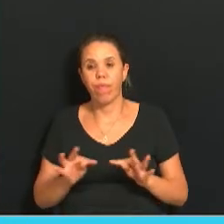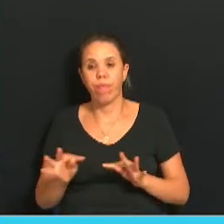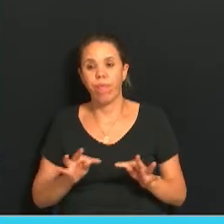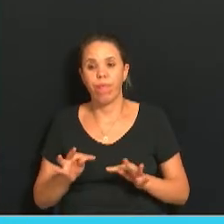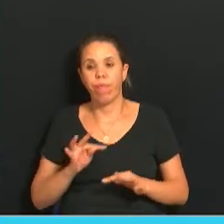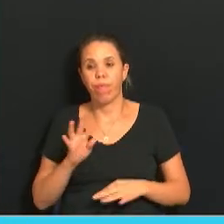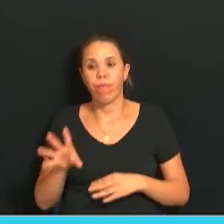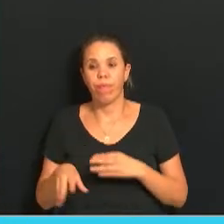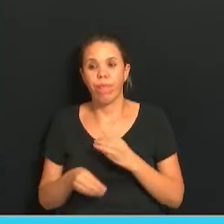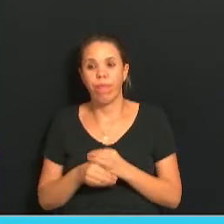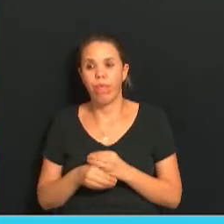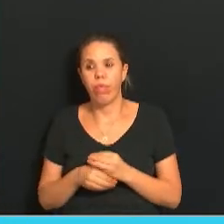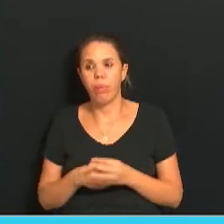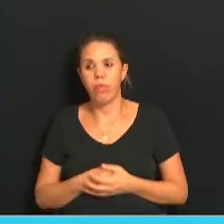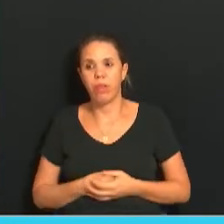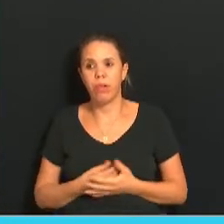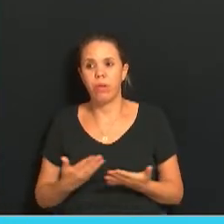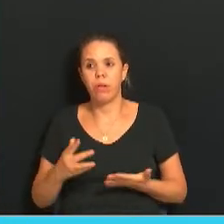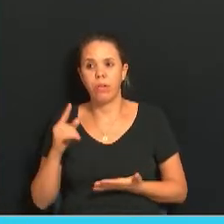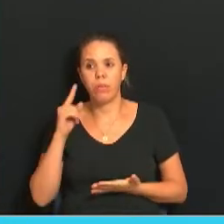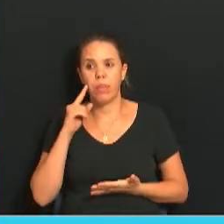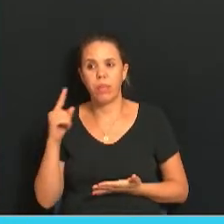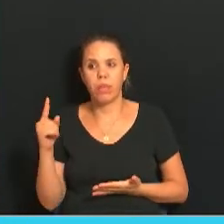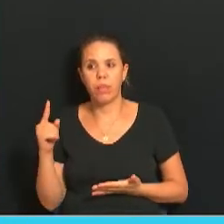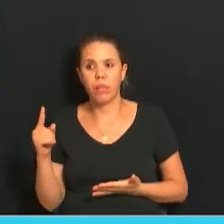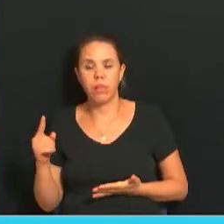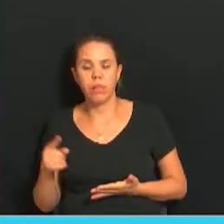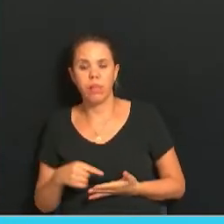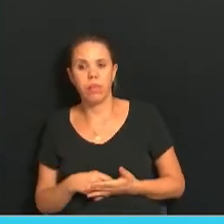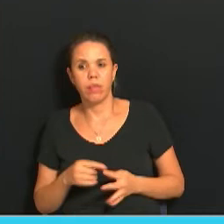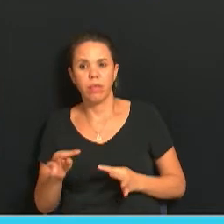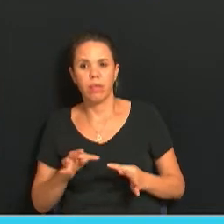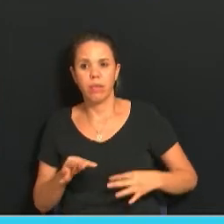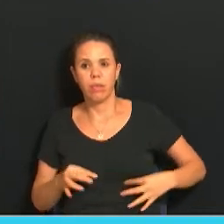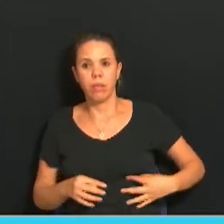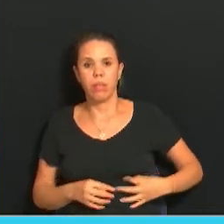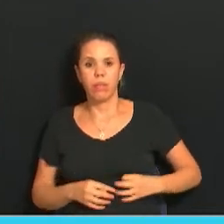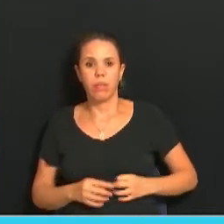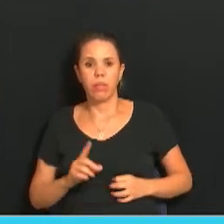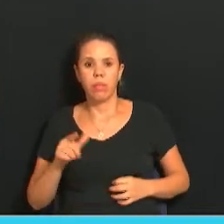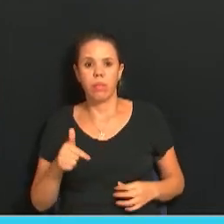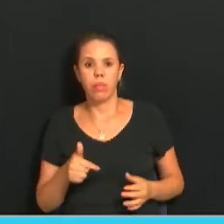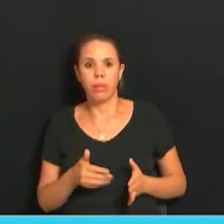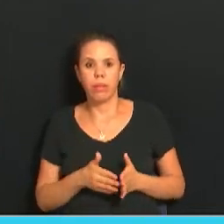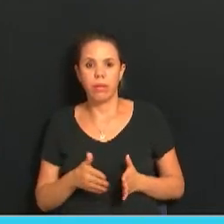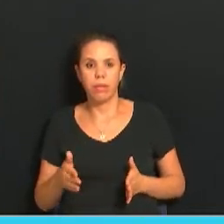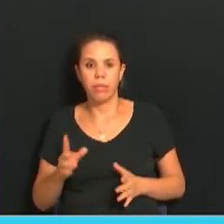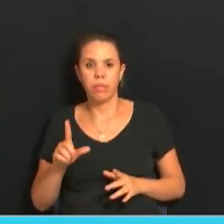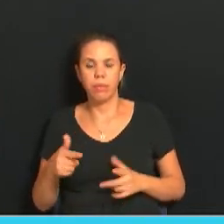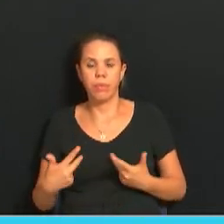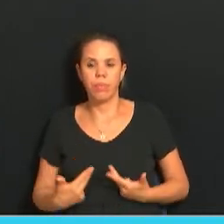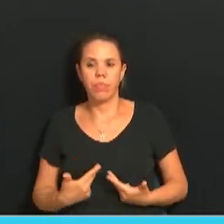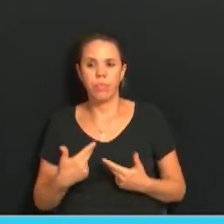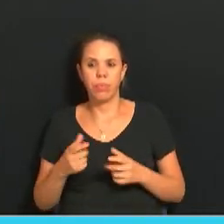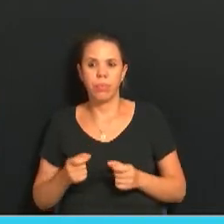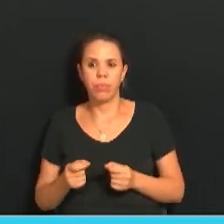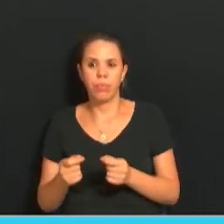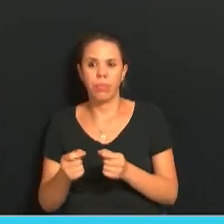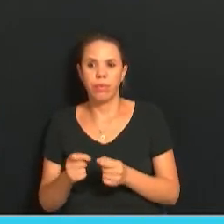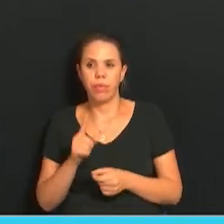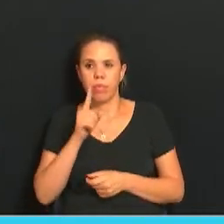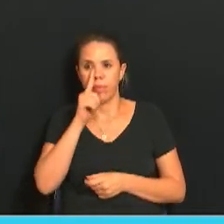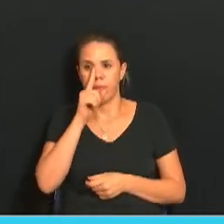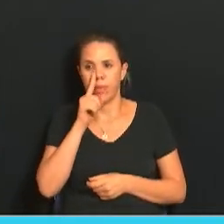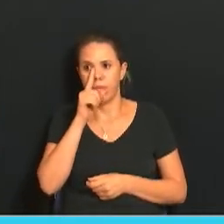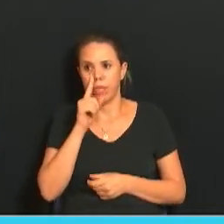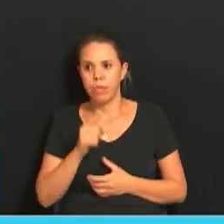complementar, hoje em dia a indicação é fazer imunoterapia depois da cirurgia desses tumores de maior risco.